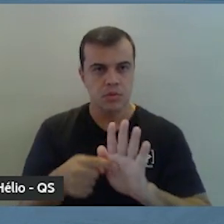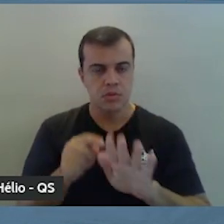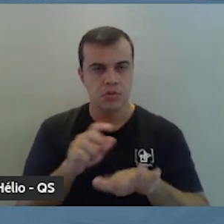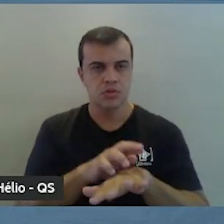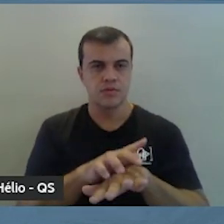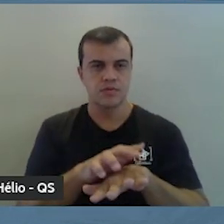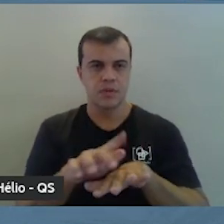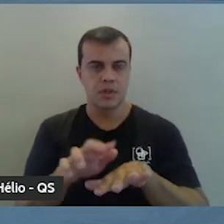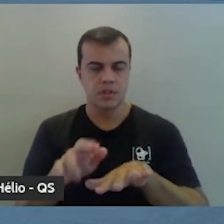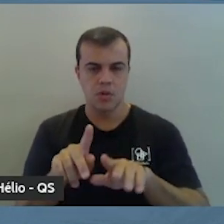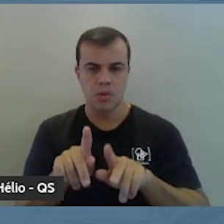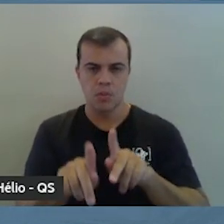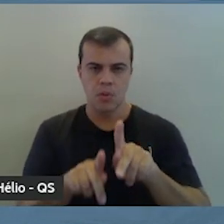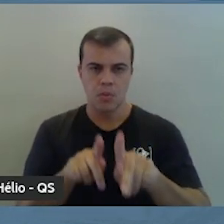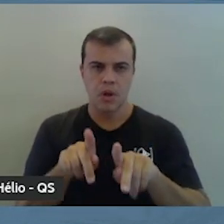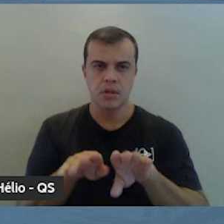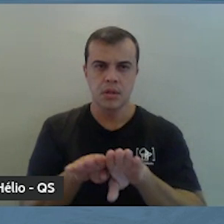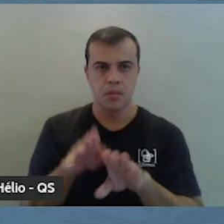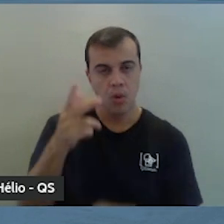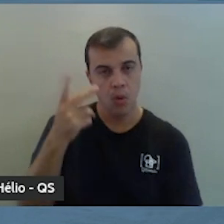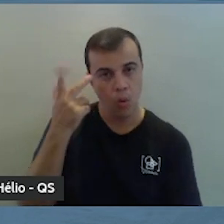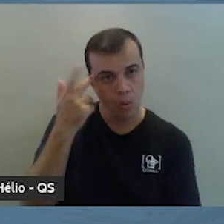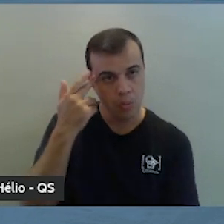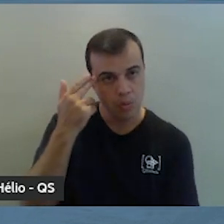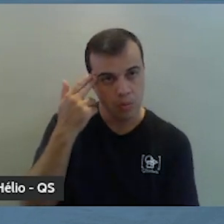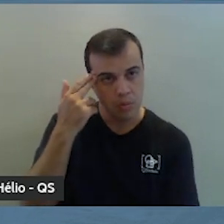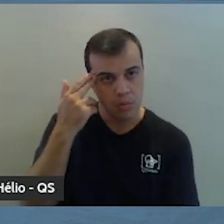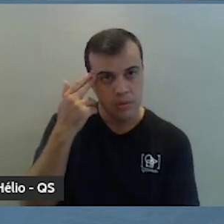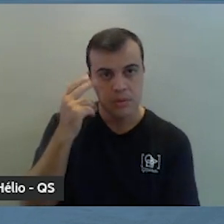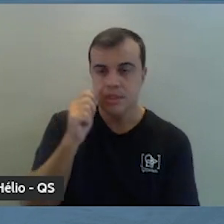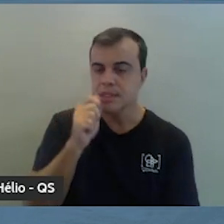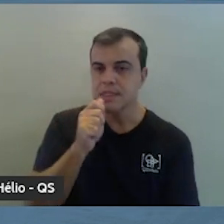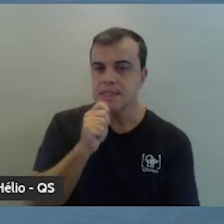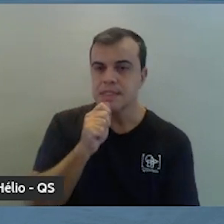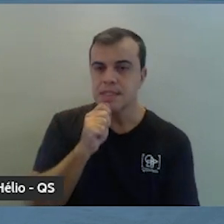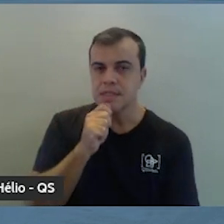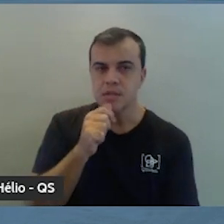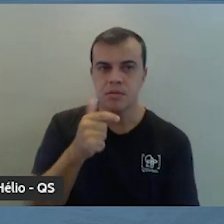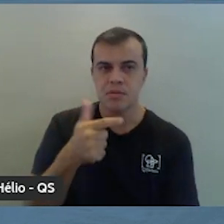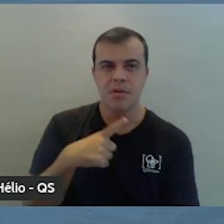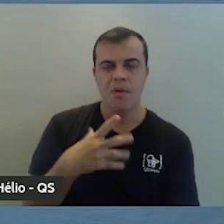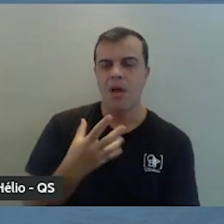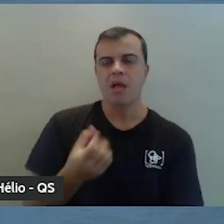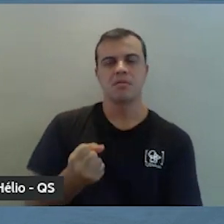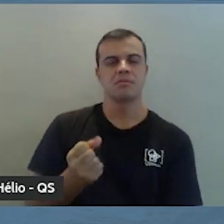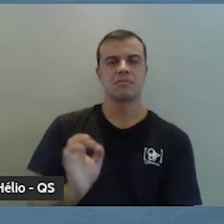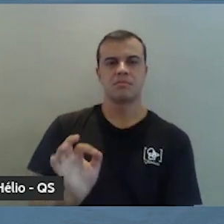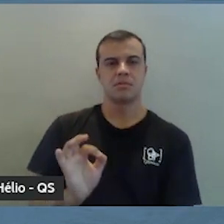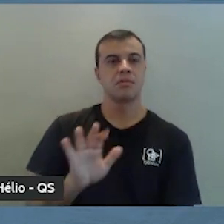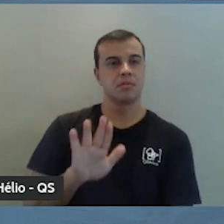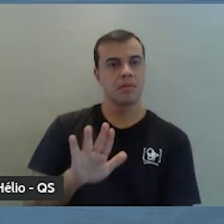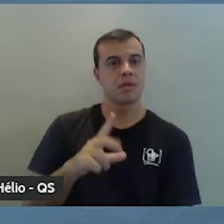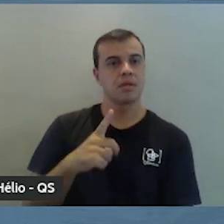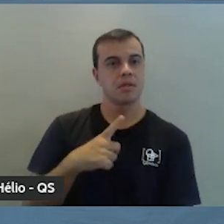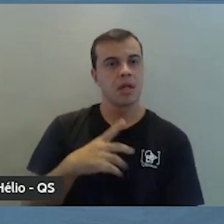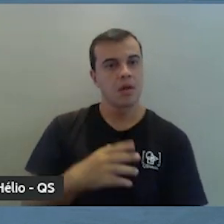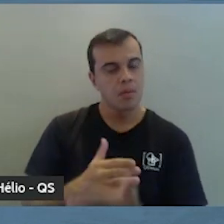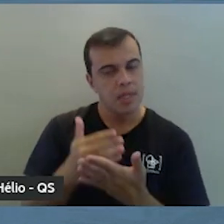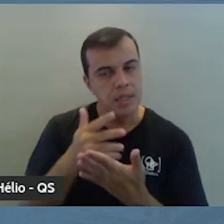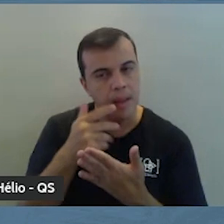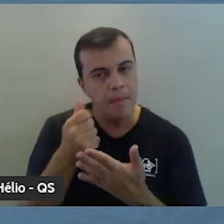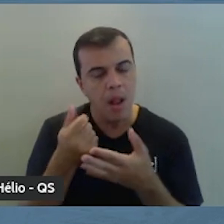tipos populares comuns, elas não estão tão bem aceitas, mas elas passam a ser melhor